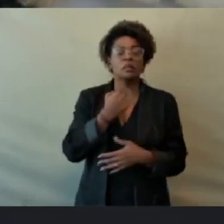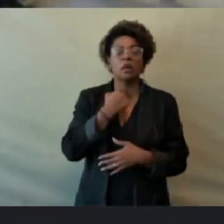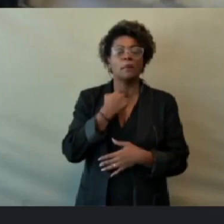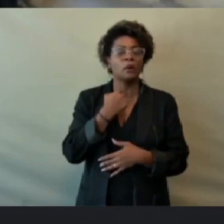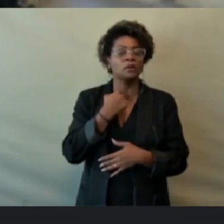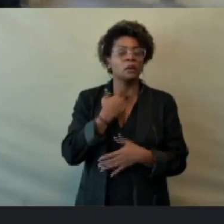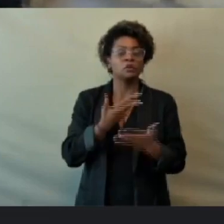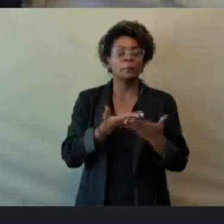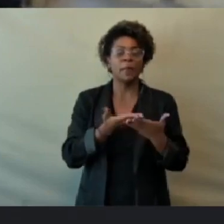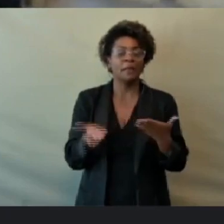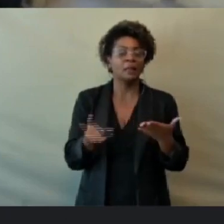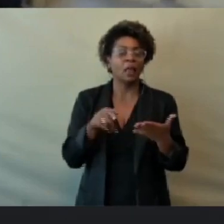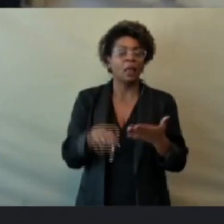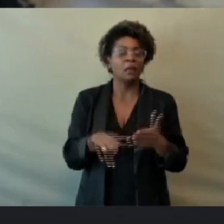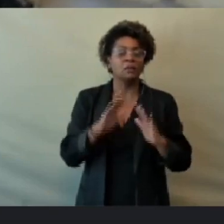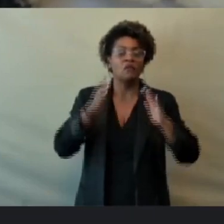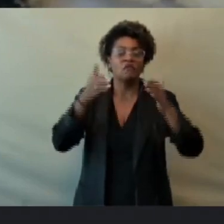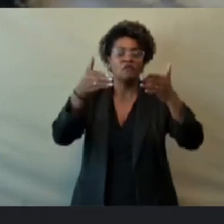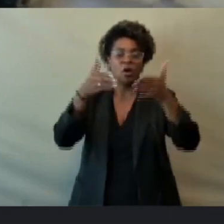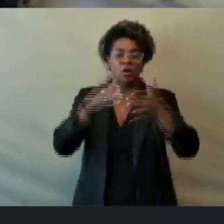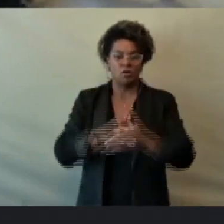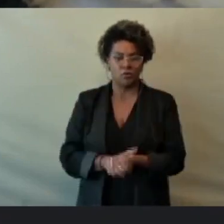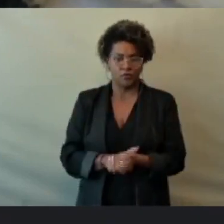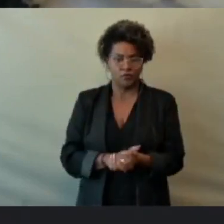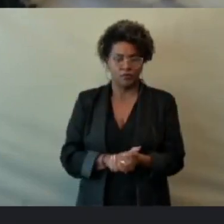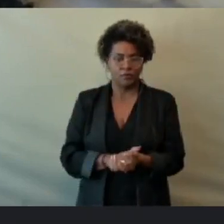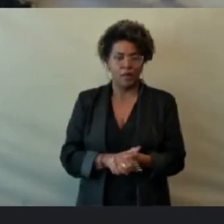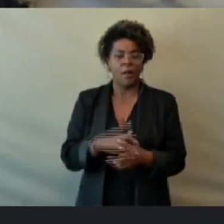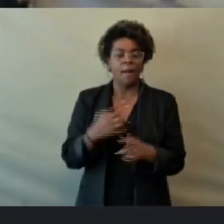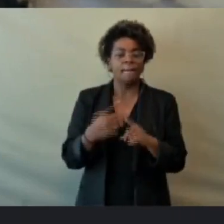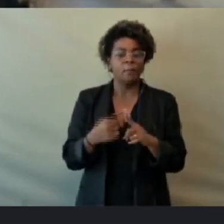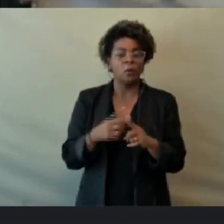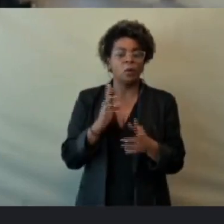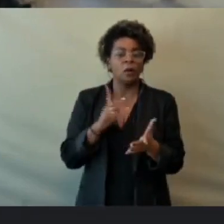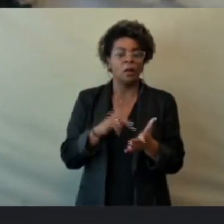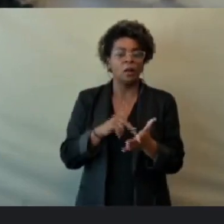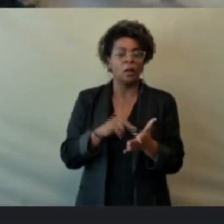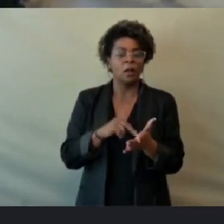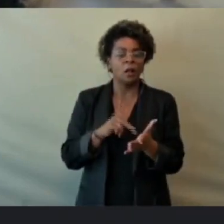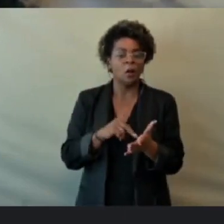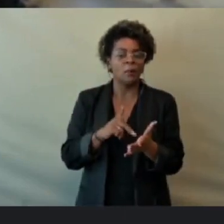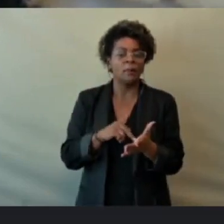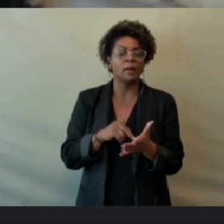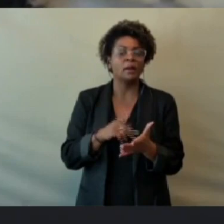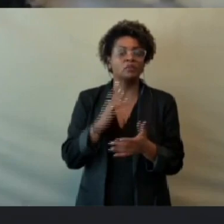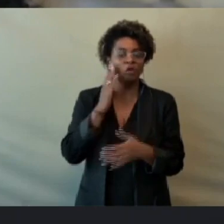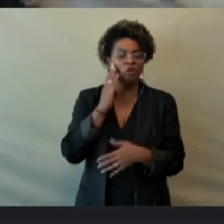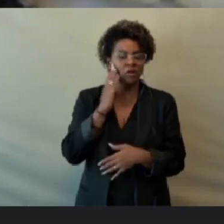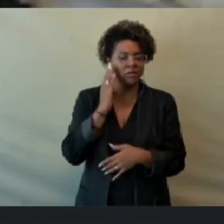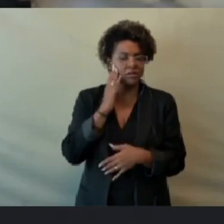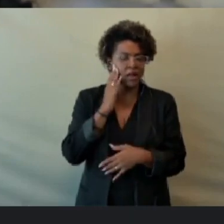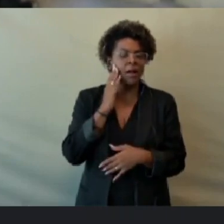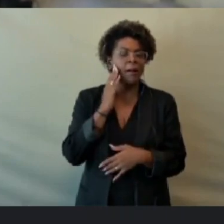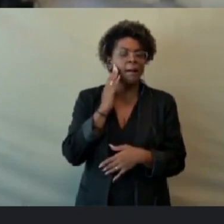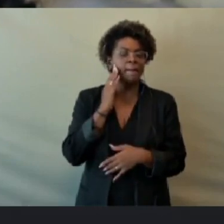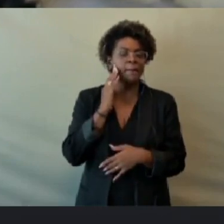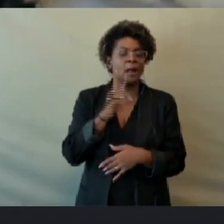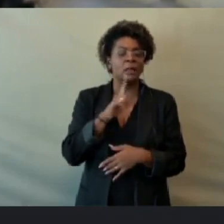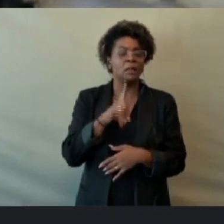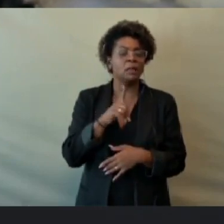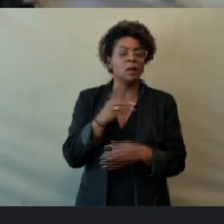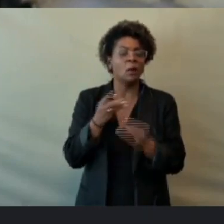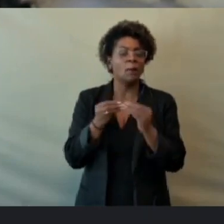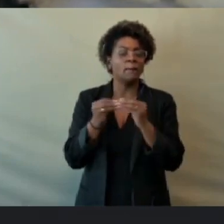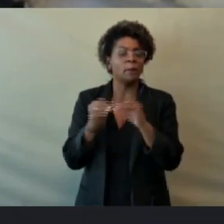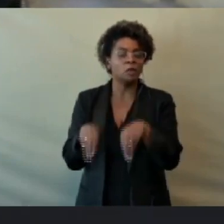para que realmente a gente não provoque uma desassistência a gente peque com os nossos usuários então